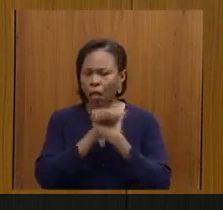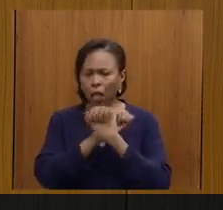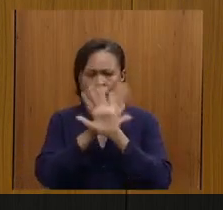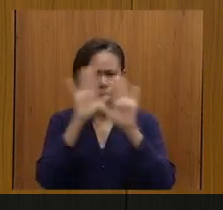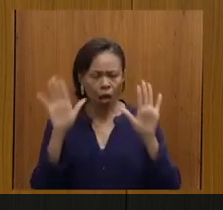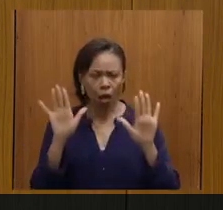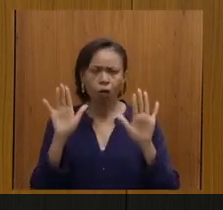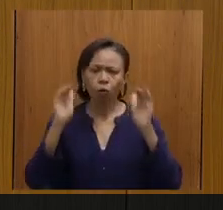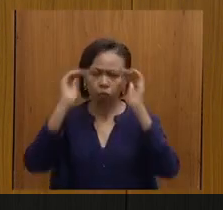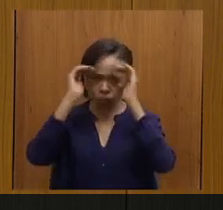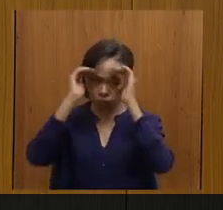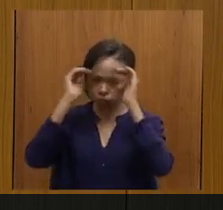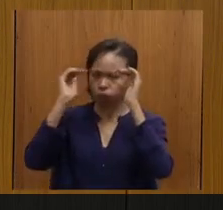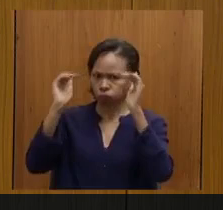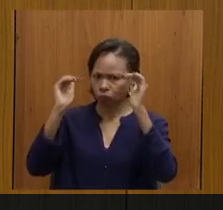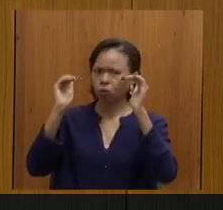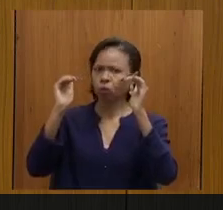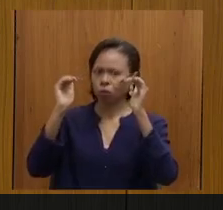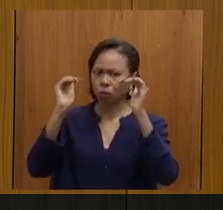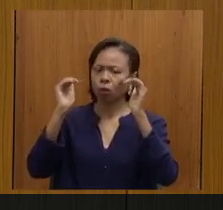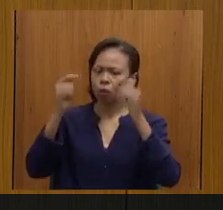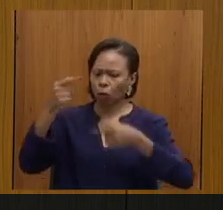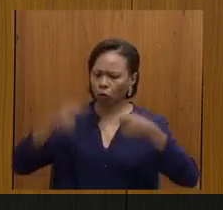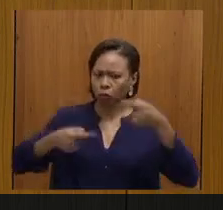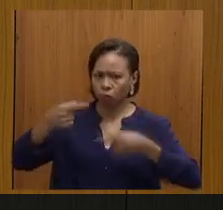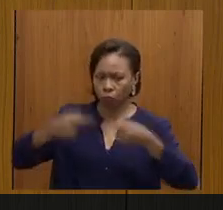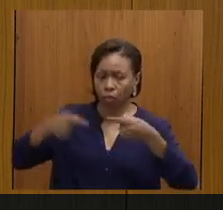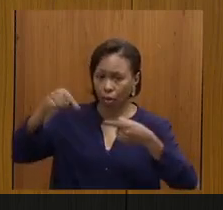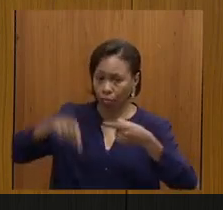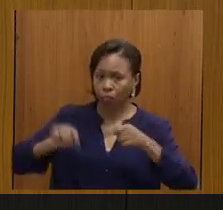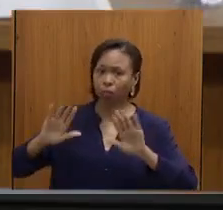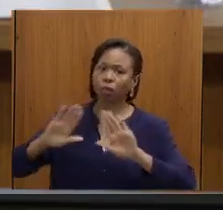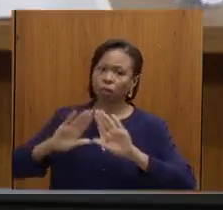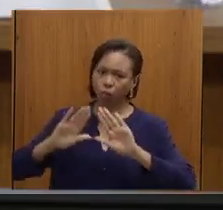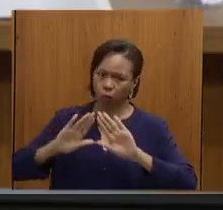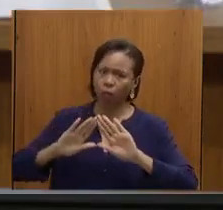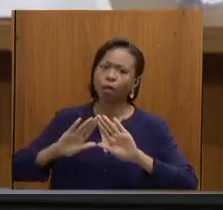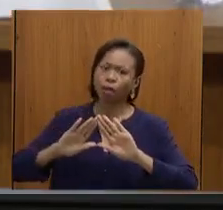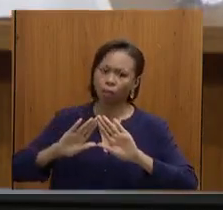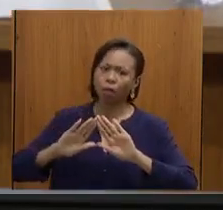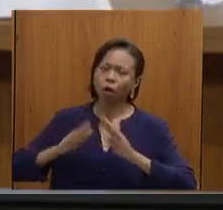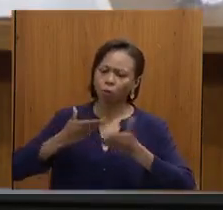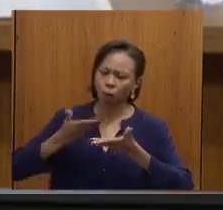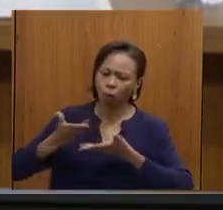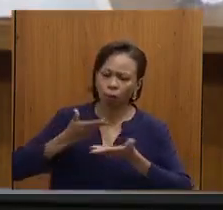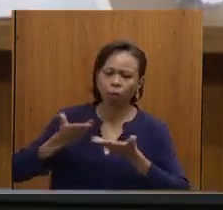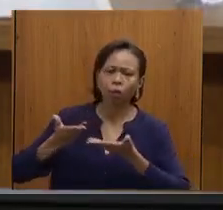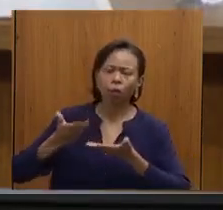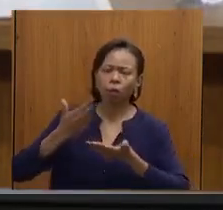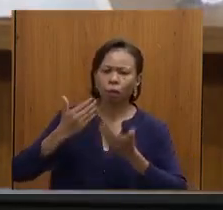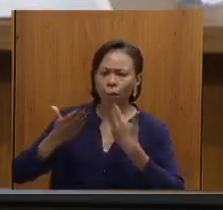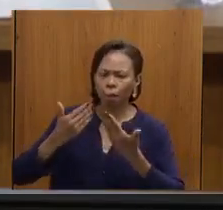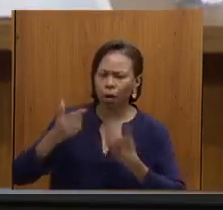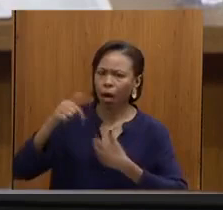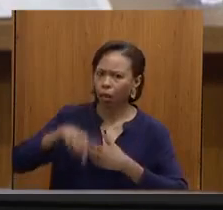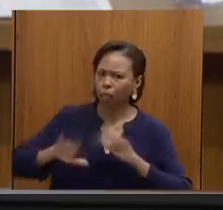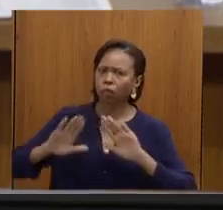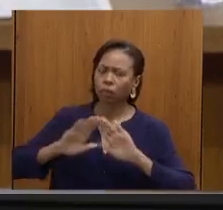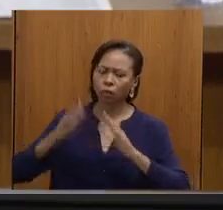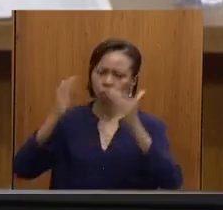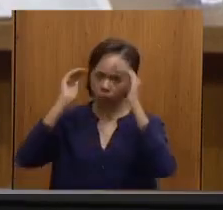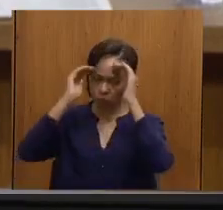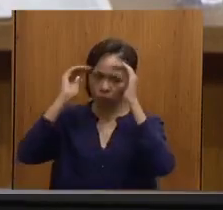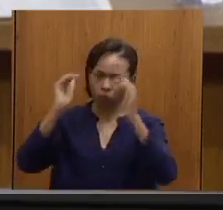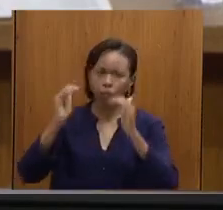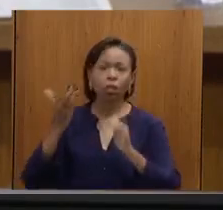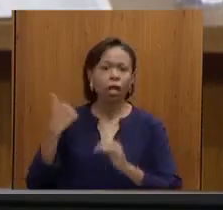o respeito que nós temos pelas discussões no nome da Assembleia Legislativa, respeito que temos por essa Casa Legislativa, que tive o prazer, inclusive,